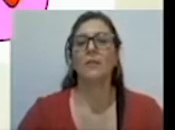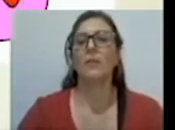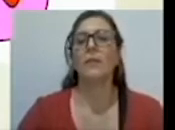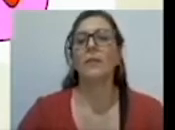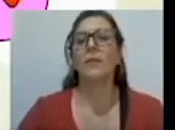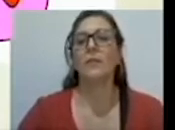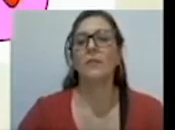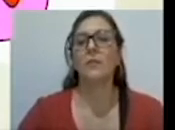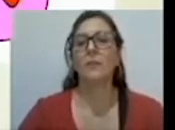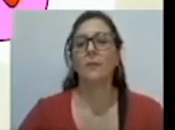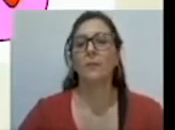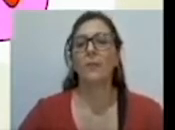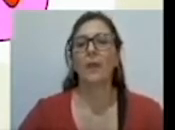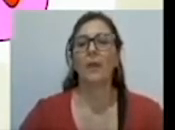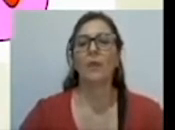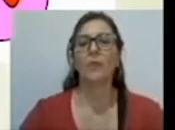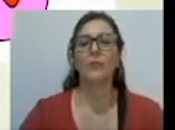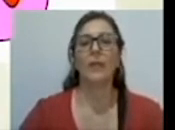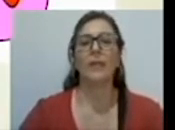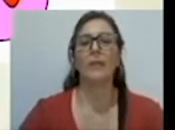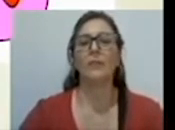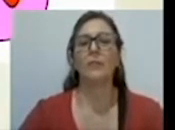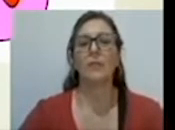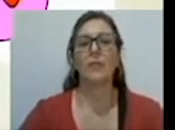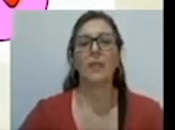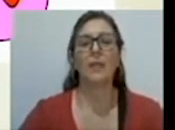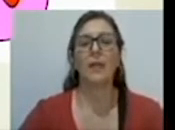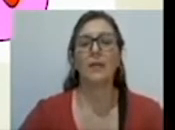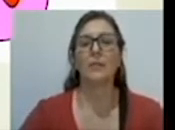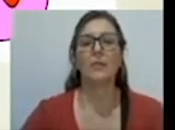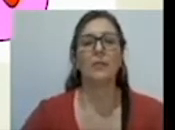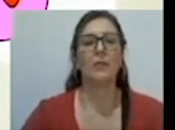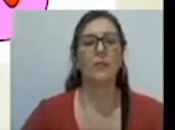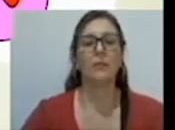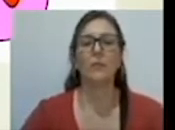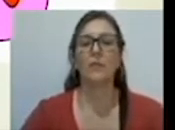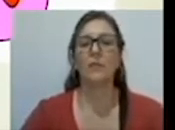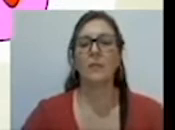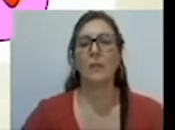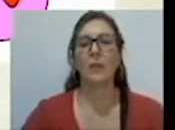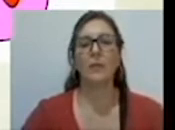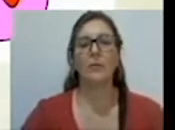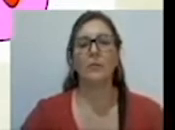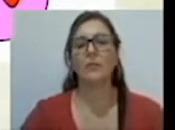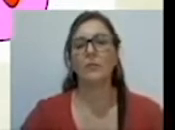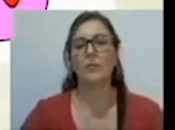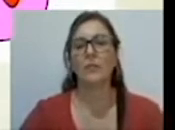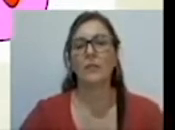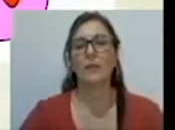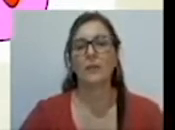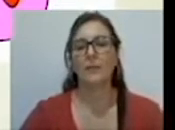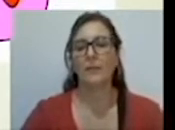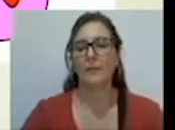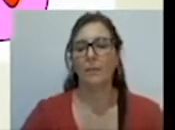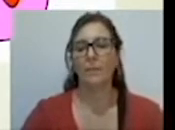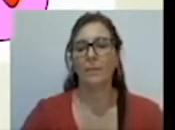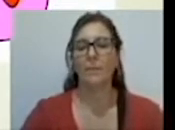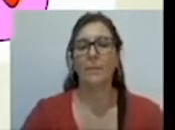os ventrículos estão contraídos, sem que haja nenhum esvaziamento das suas